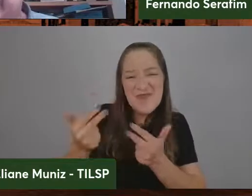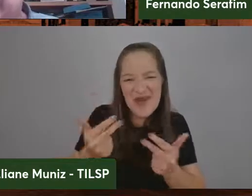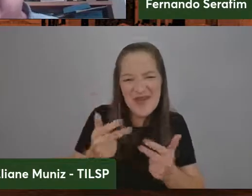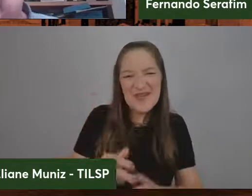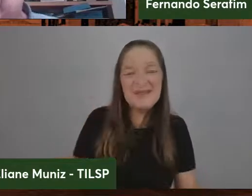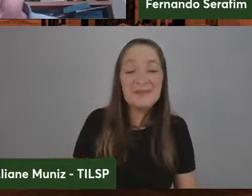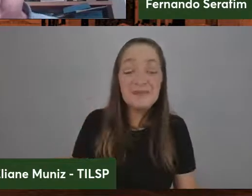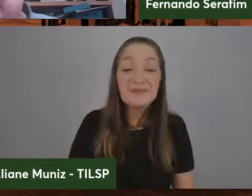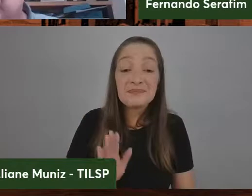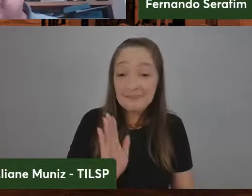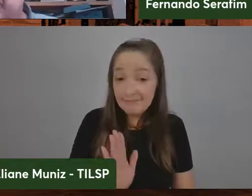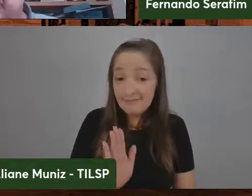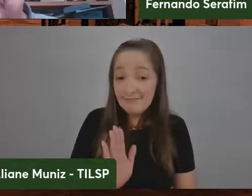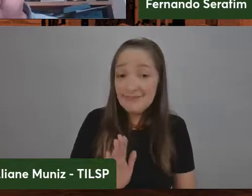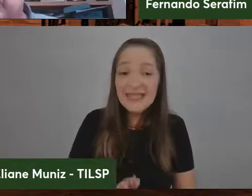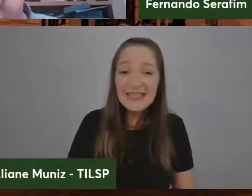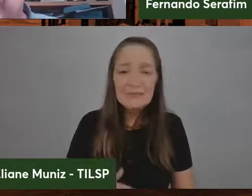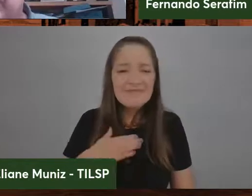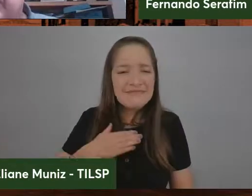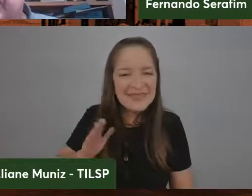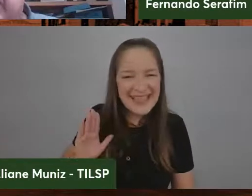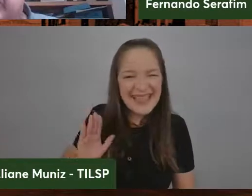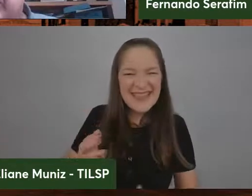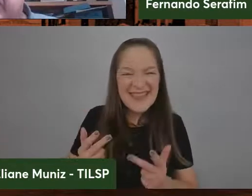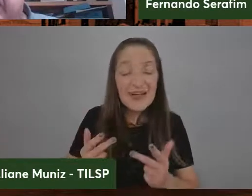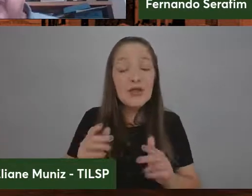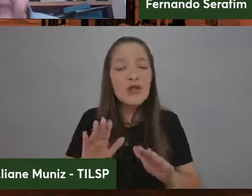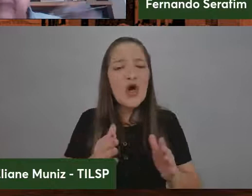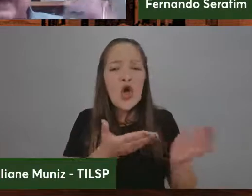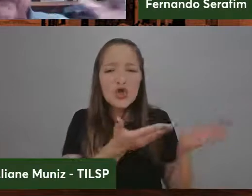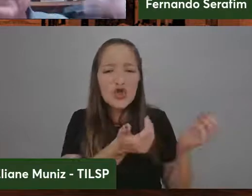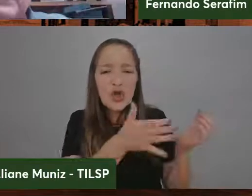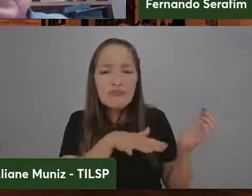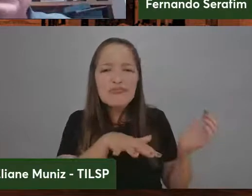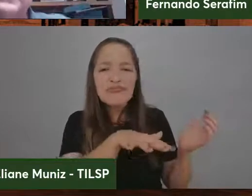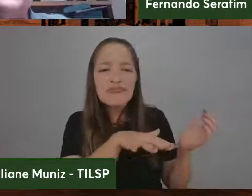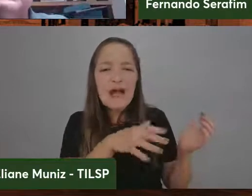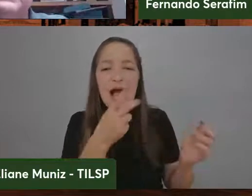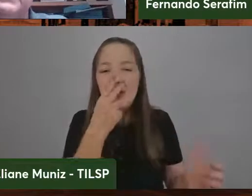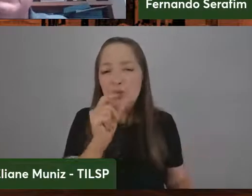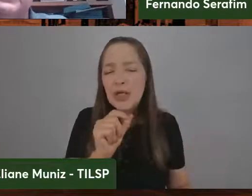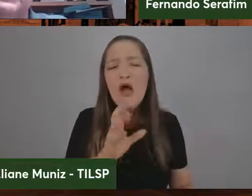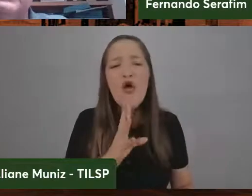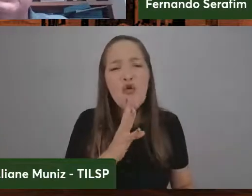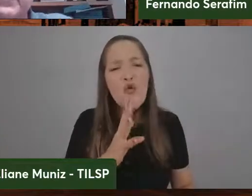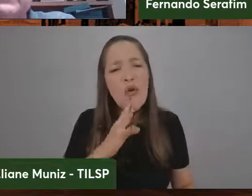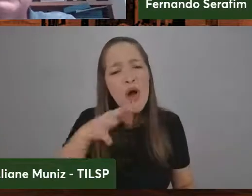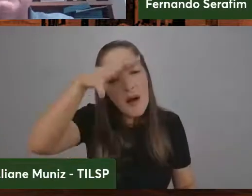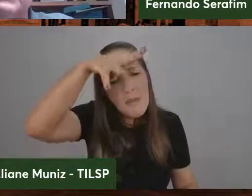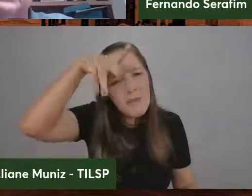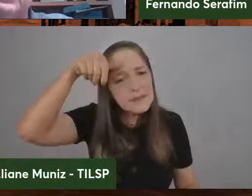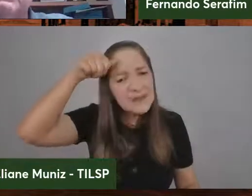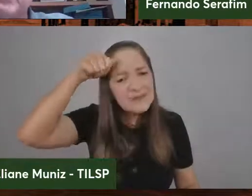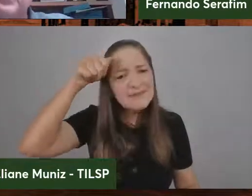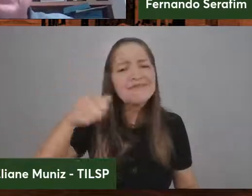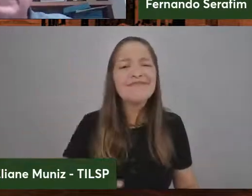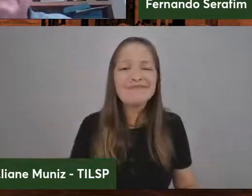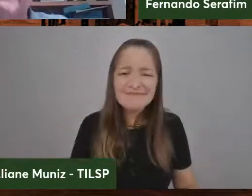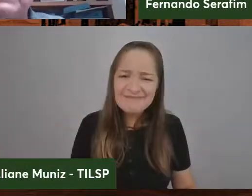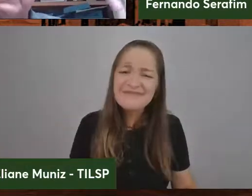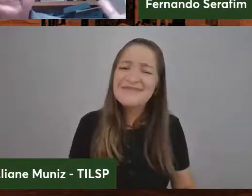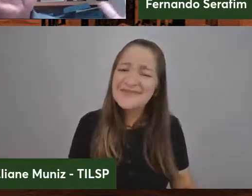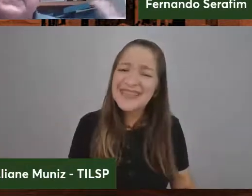E isso para os jovens, eu acho, para também que conheçam Manaus, conheçam a Amazônia, um